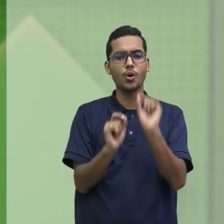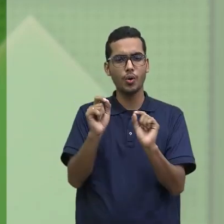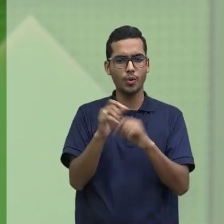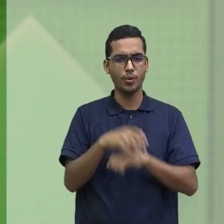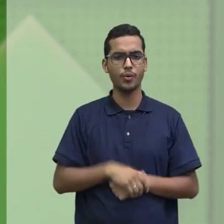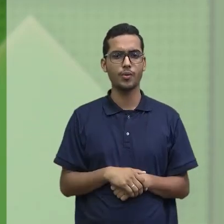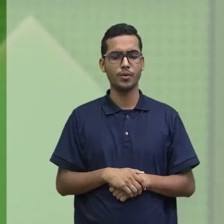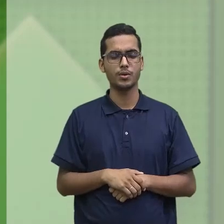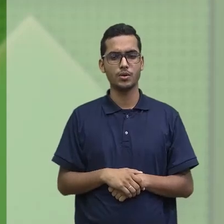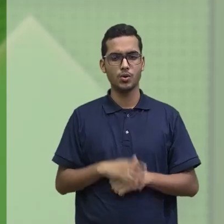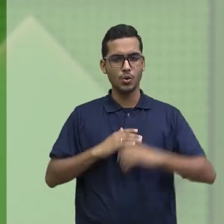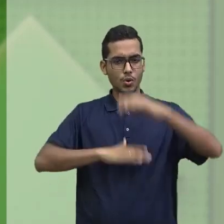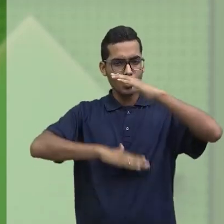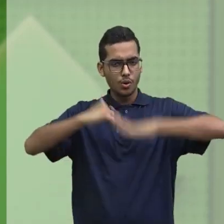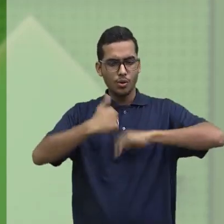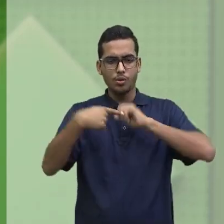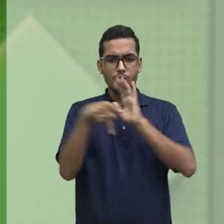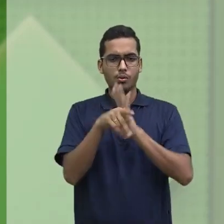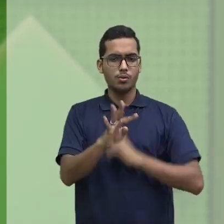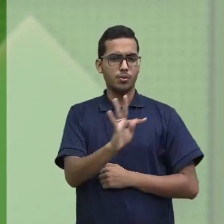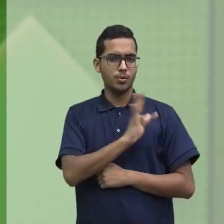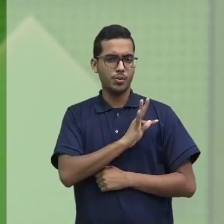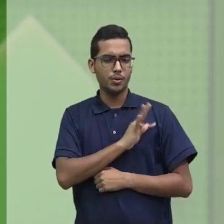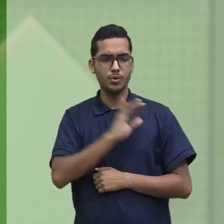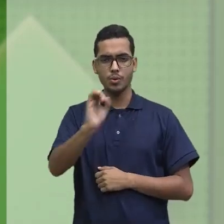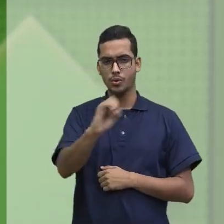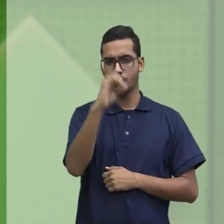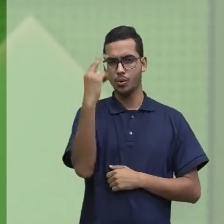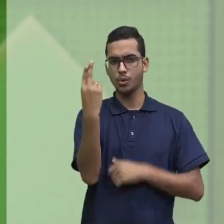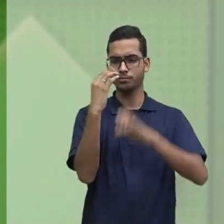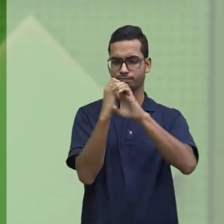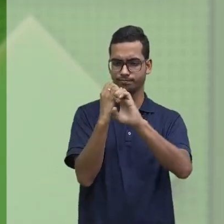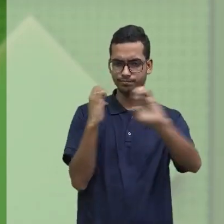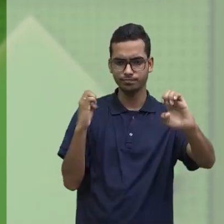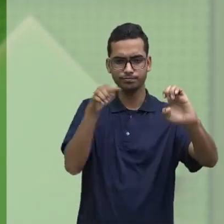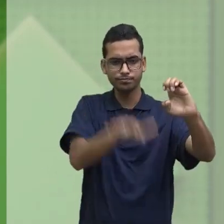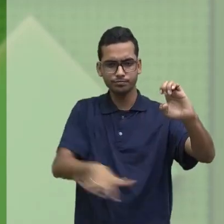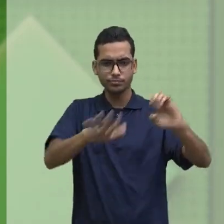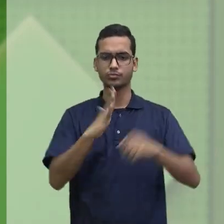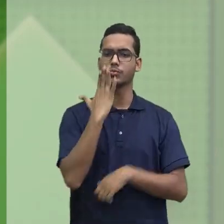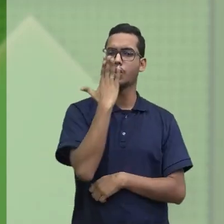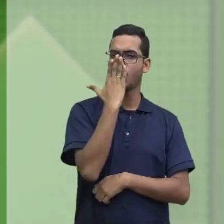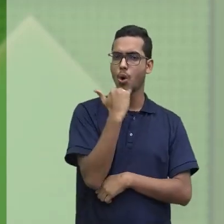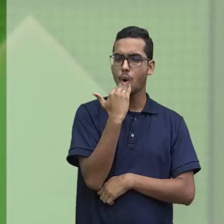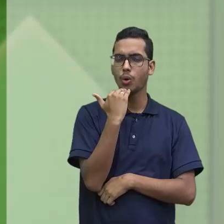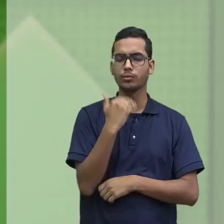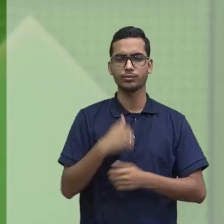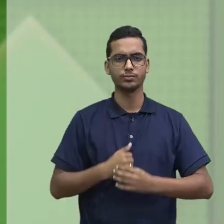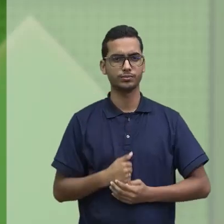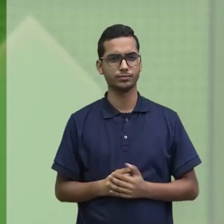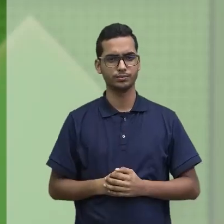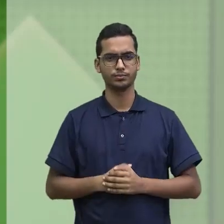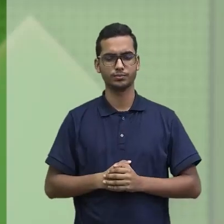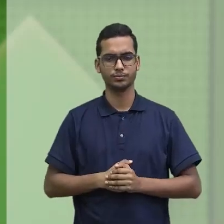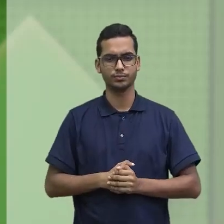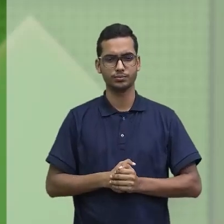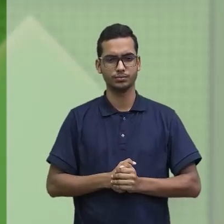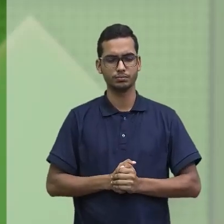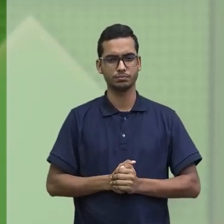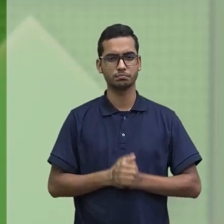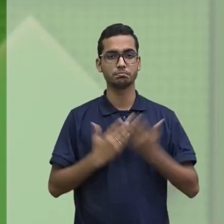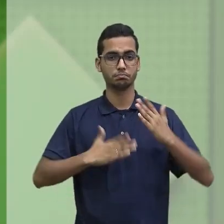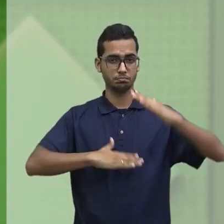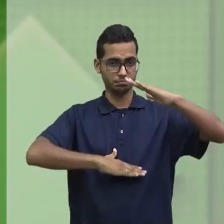ali um tecnólogo, né, ou pode ser um engenheiro da área de alimentação. Então esses profissionais, né, eles também